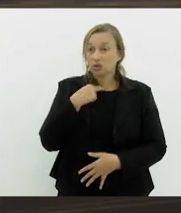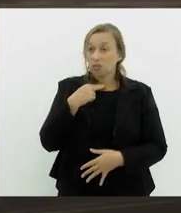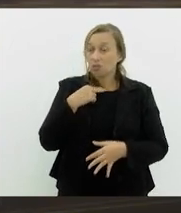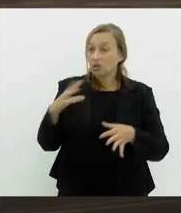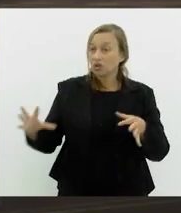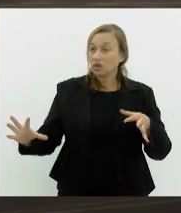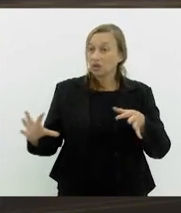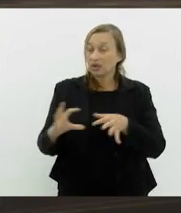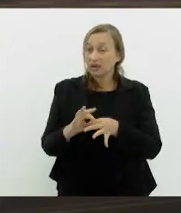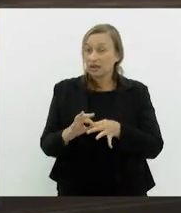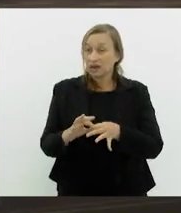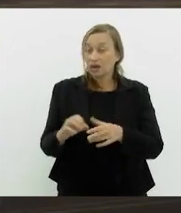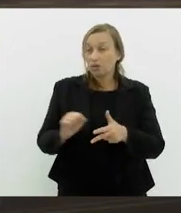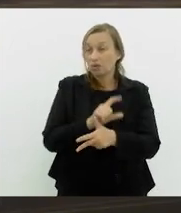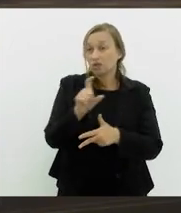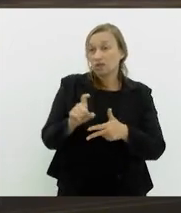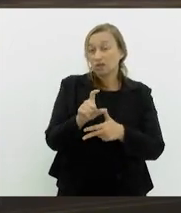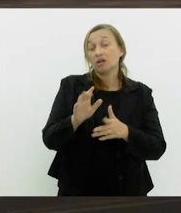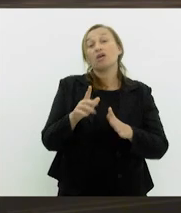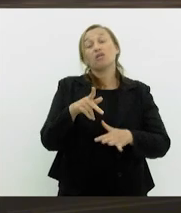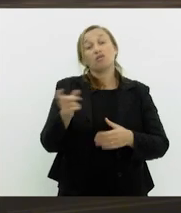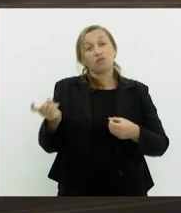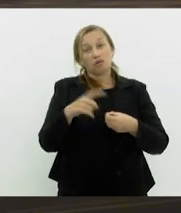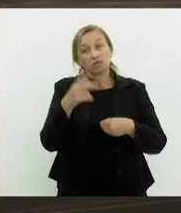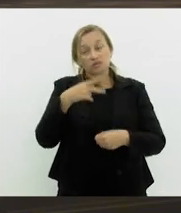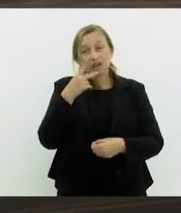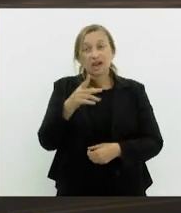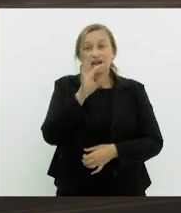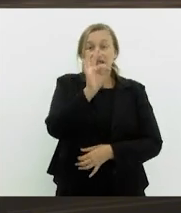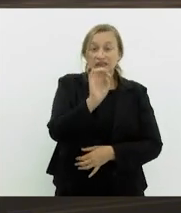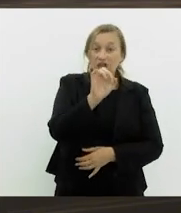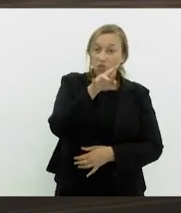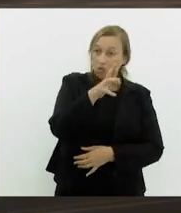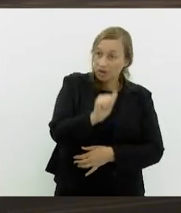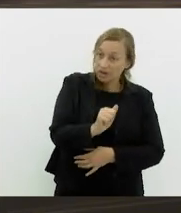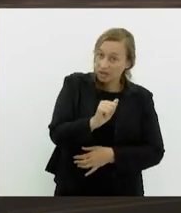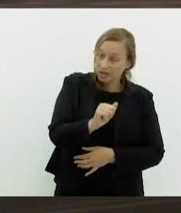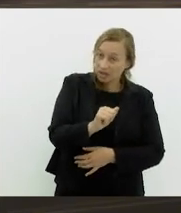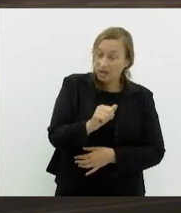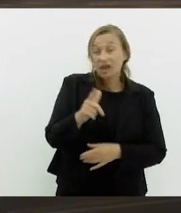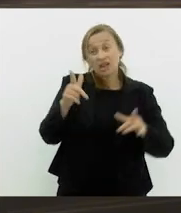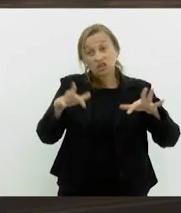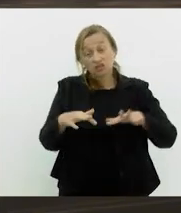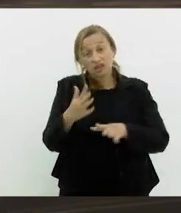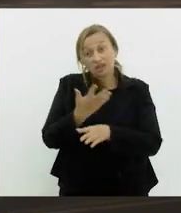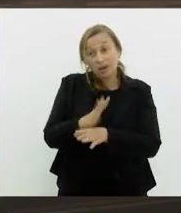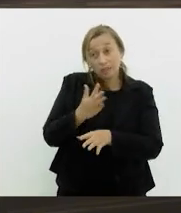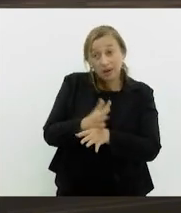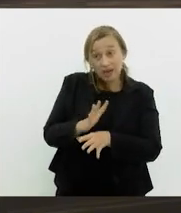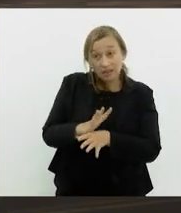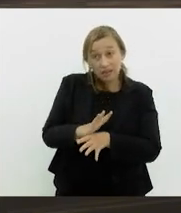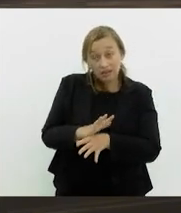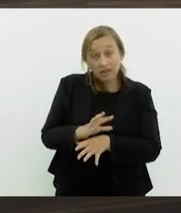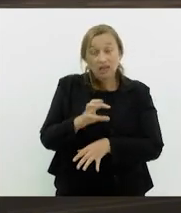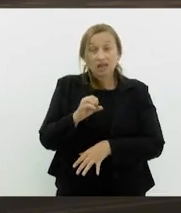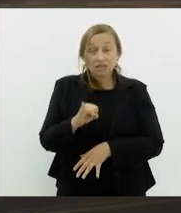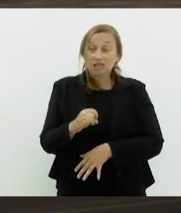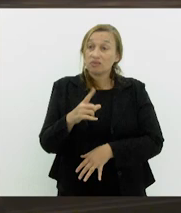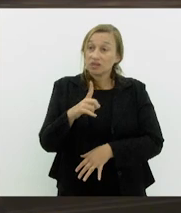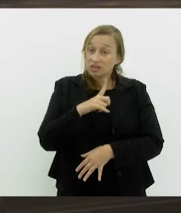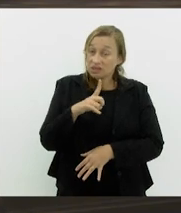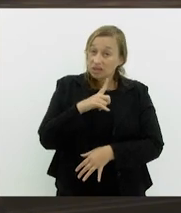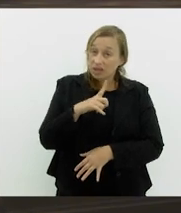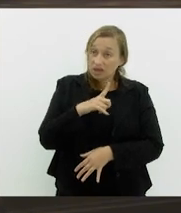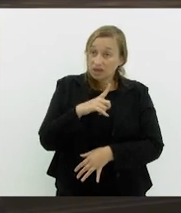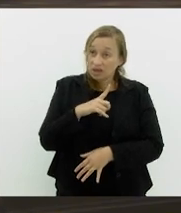teoria é uma coisa, prática é outra. Quem tem a sua estrutura vinculada a um outro poder não vai fazer tão bem a defesa e